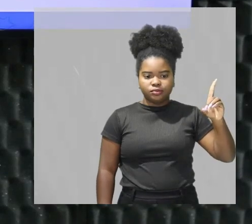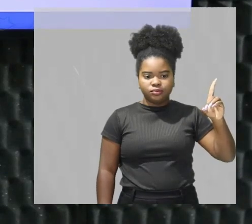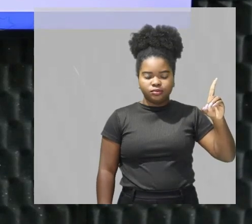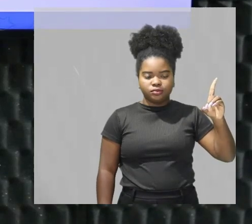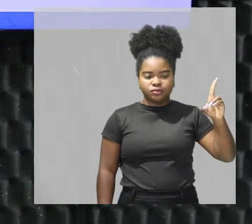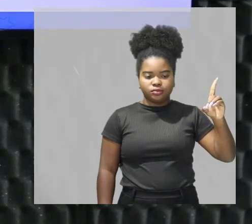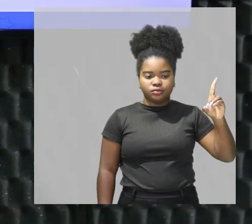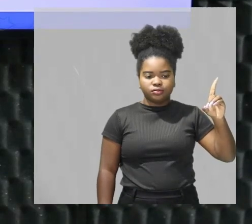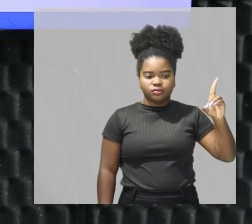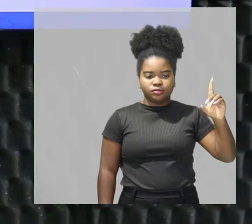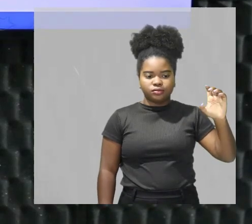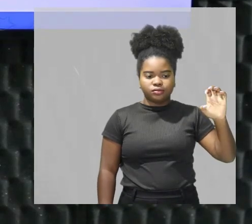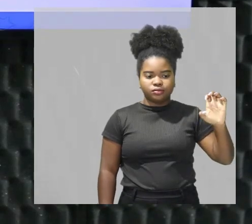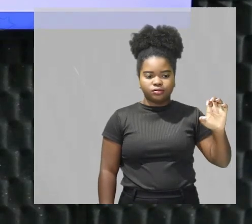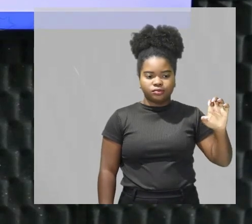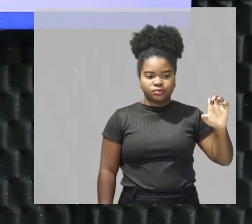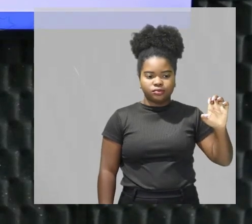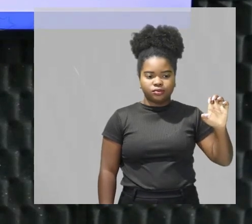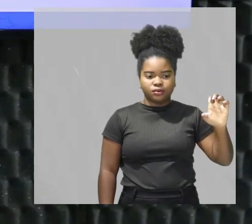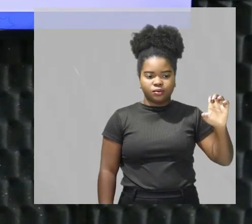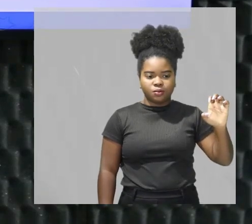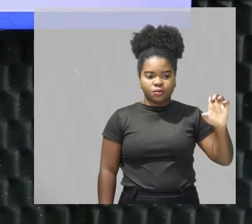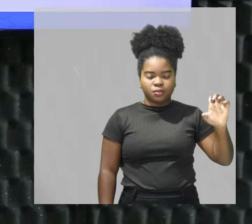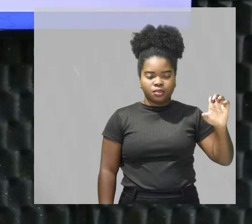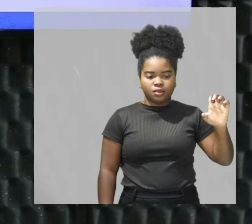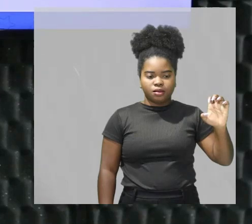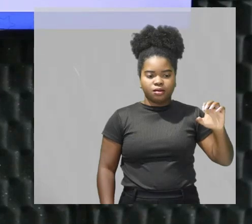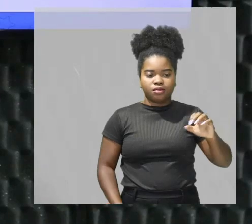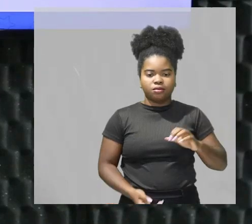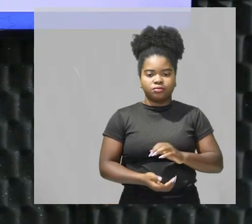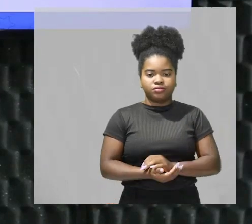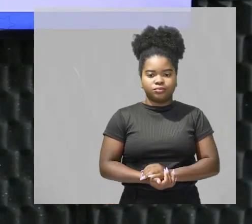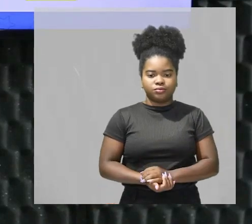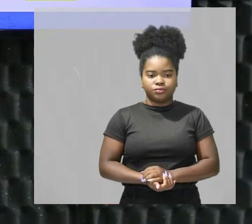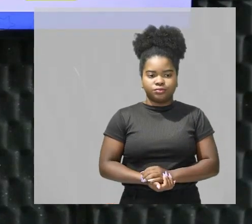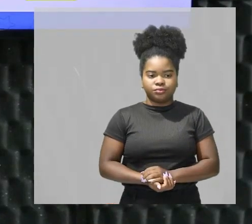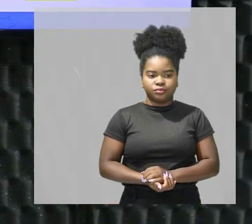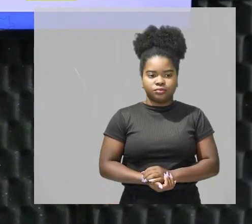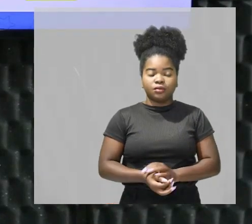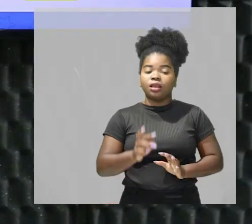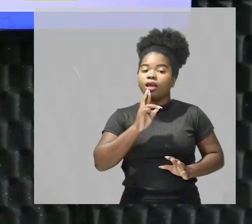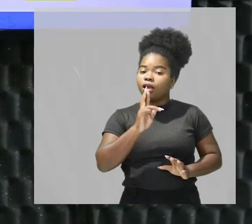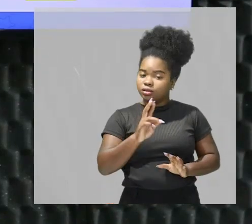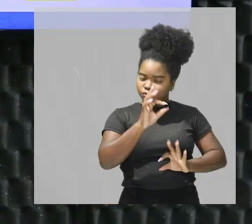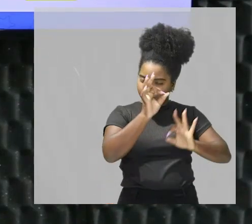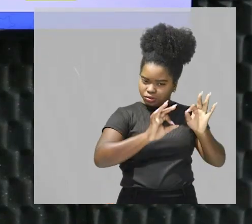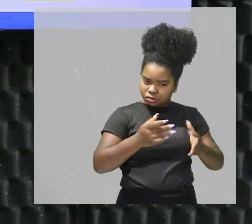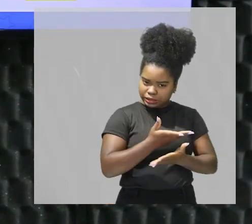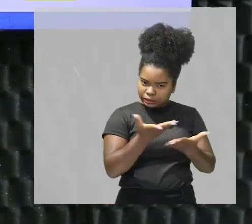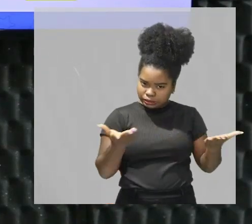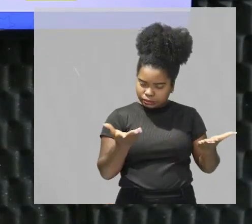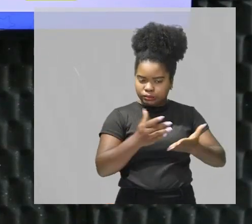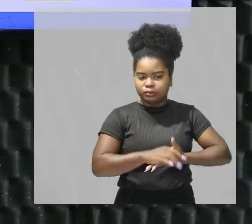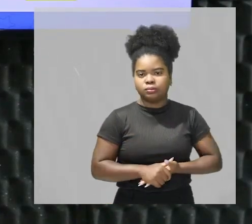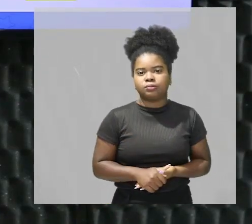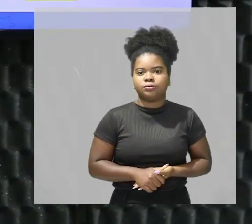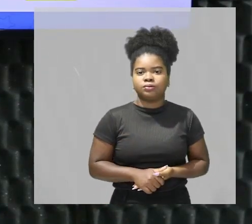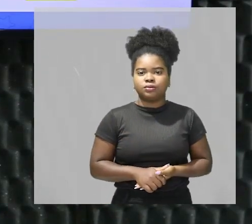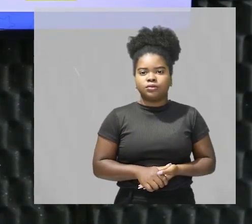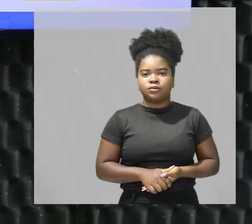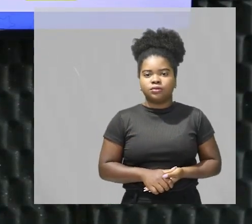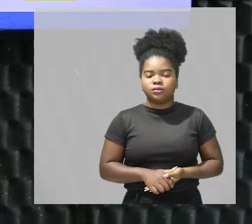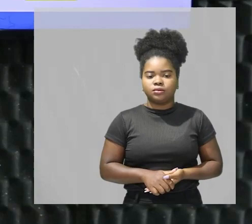interações íon-dipolo ou ligações covalentes, certo? Então, como resolução da